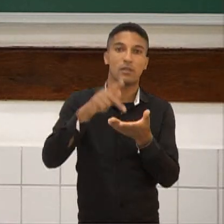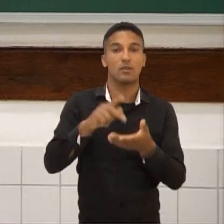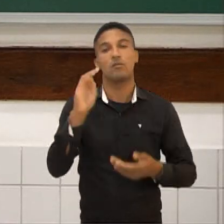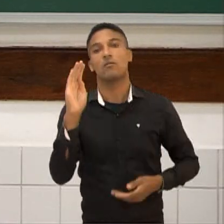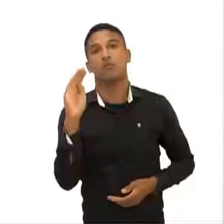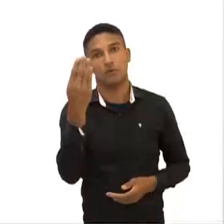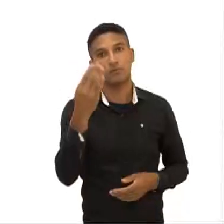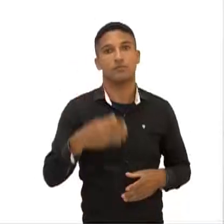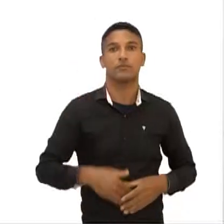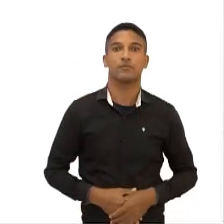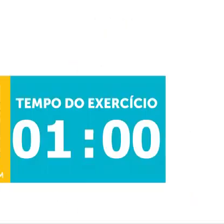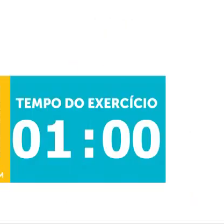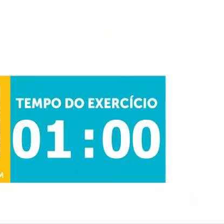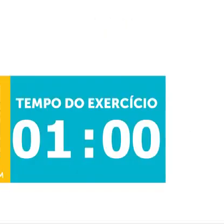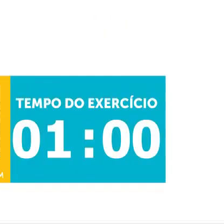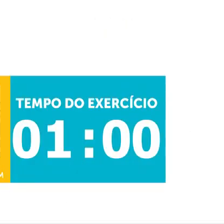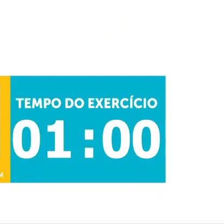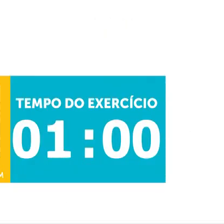alternativas.